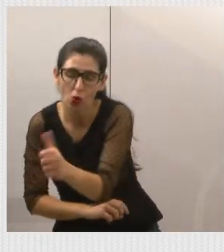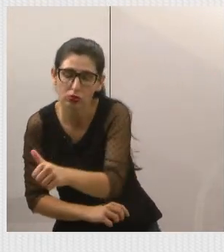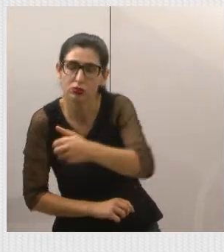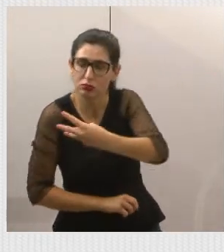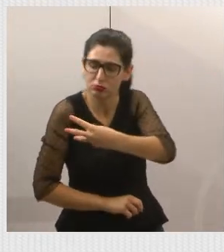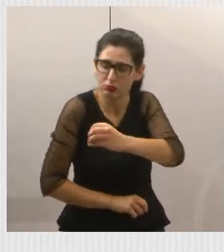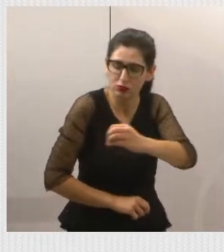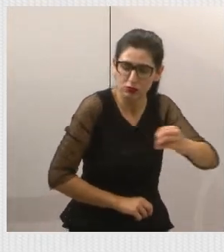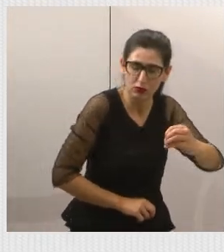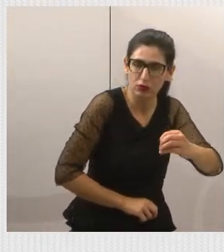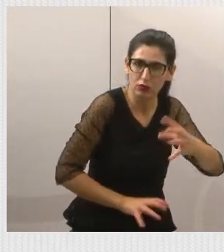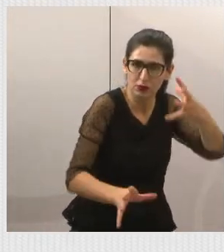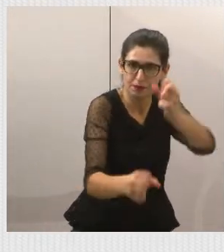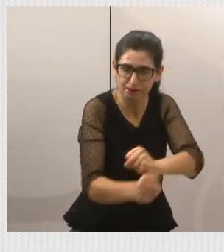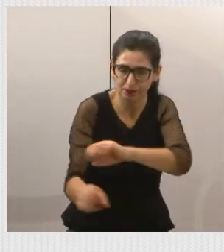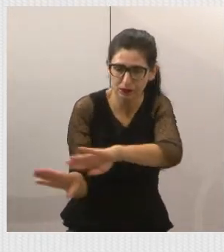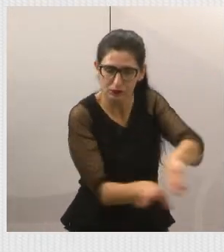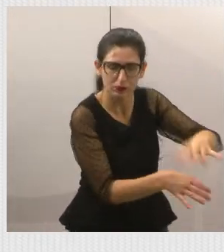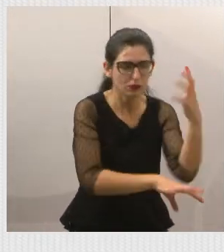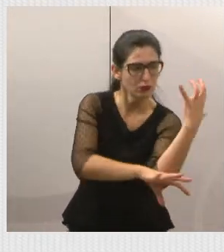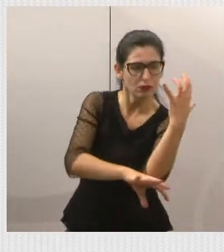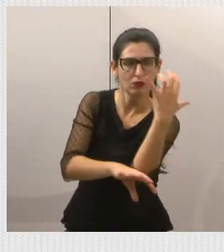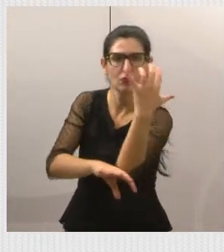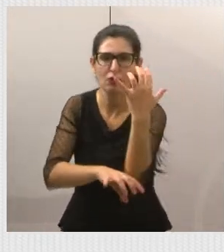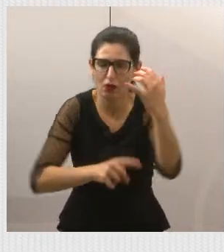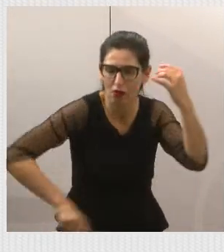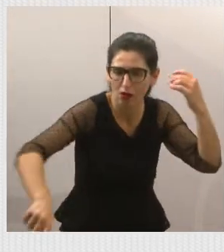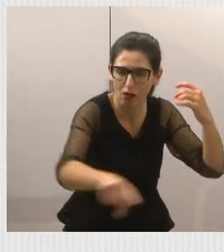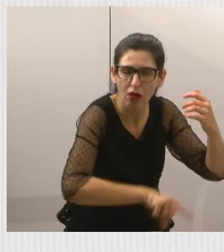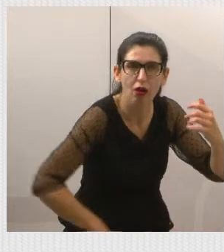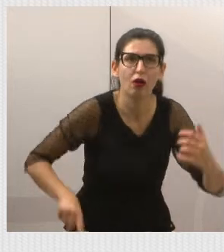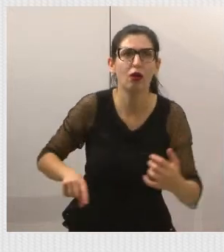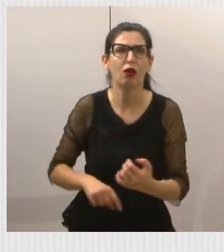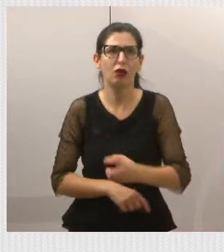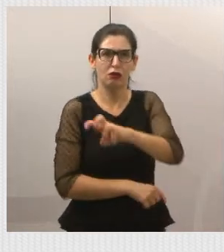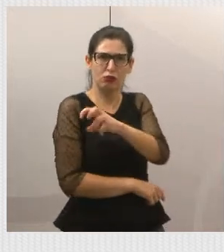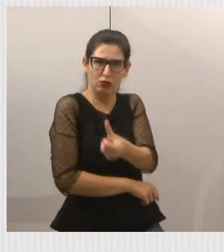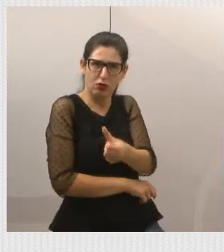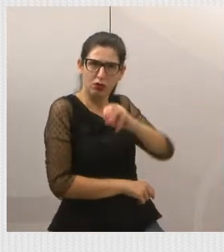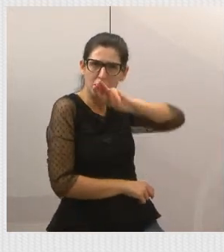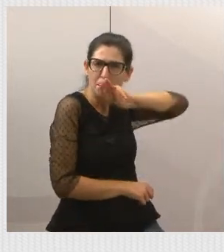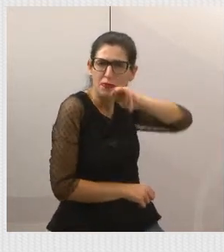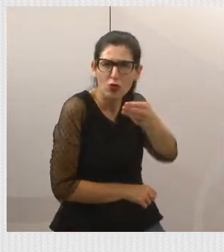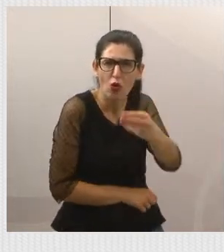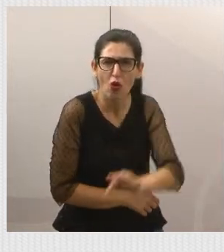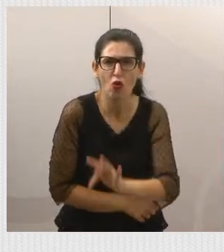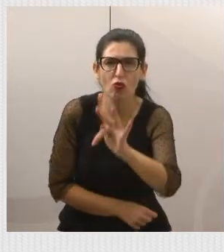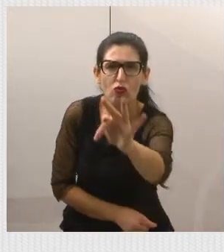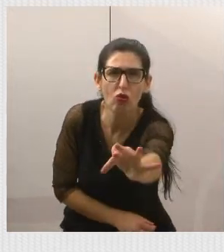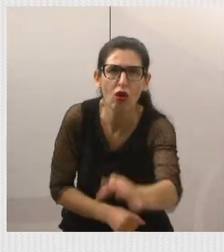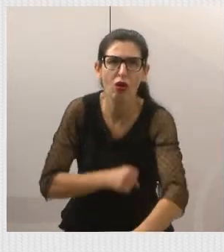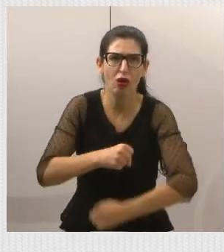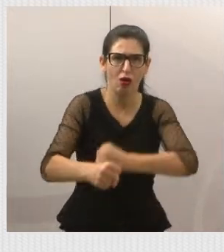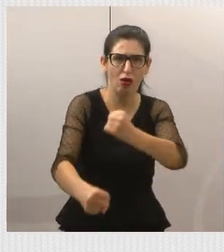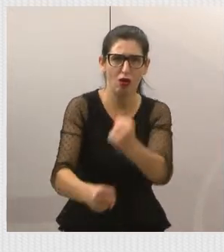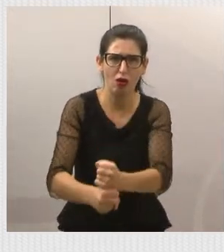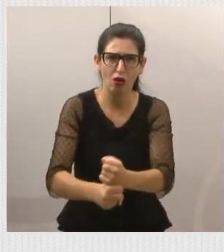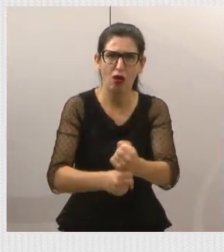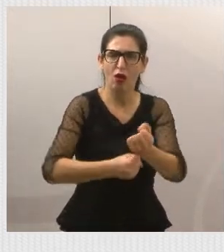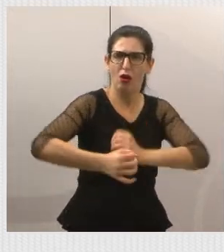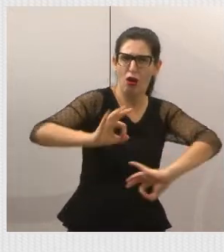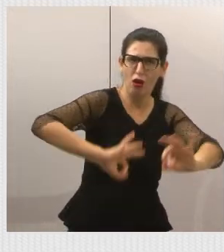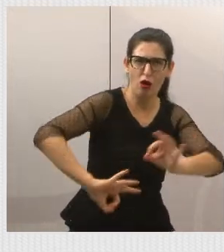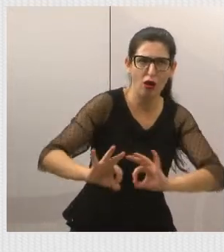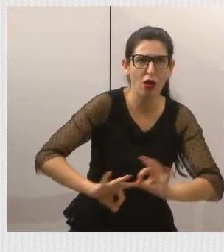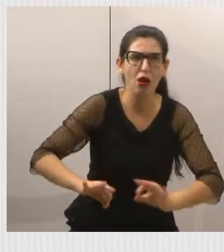Meio ambiente, a gente está com 56 milhões de orçamento, basicamente para a educação ambiental, manutenção do